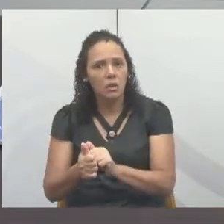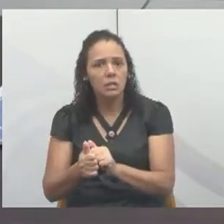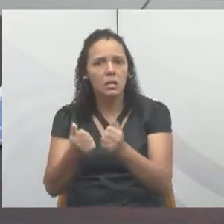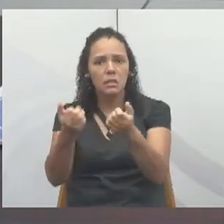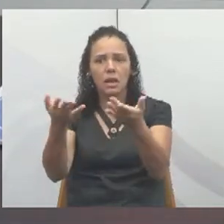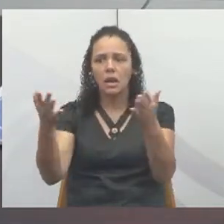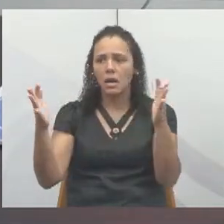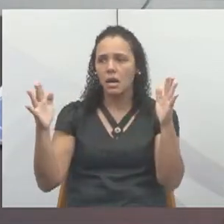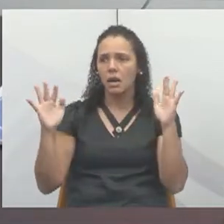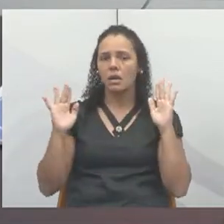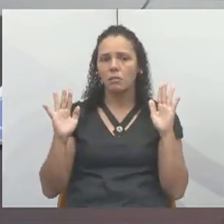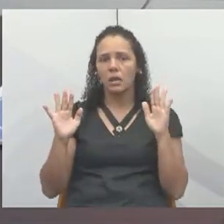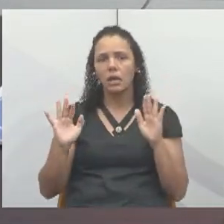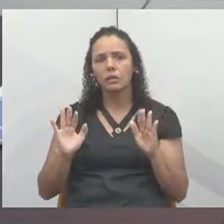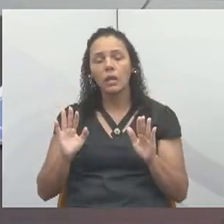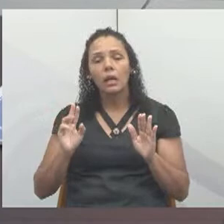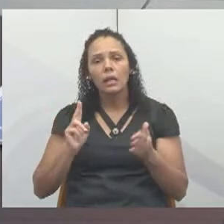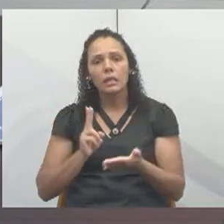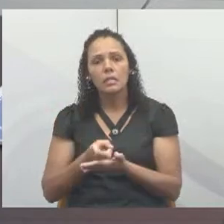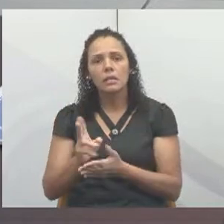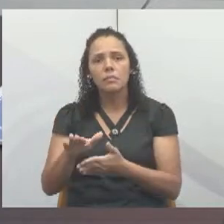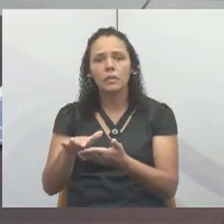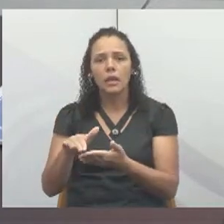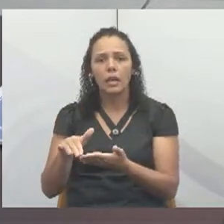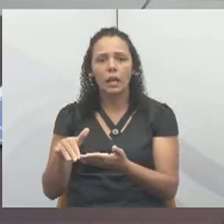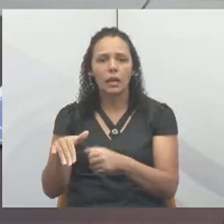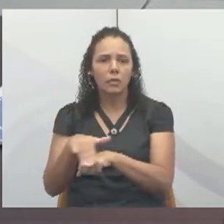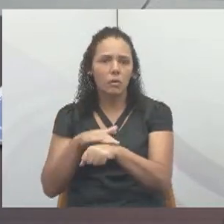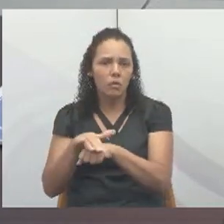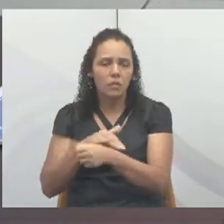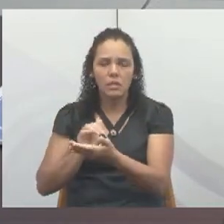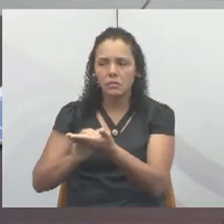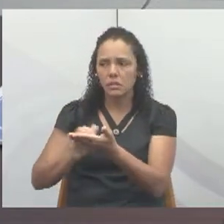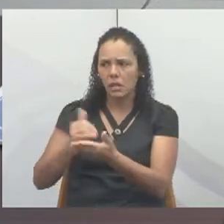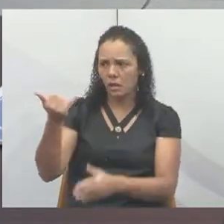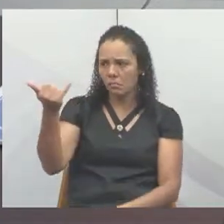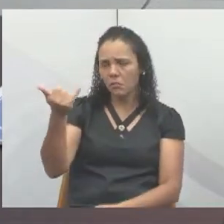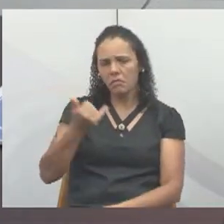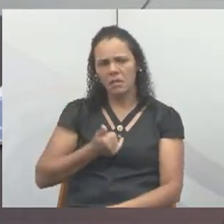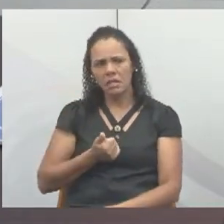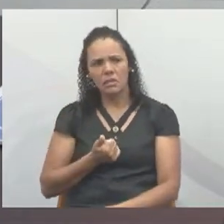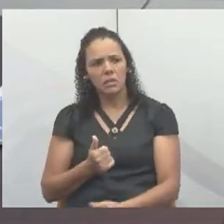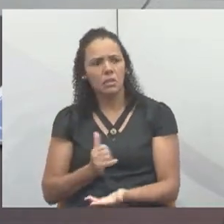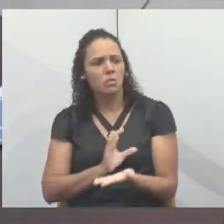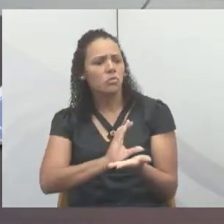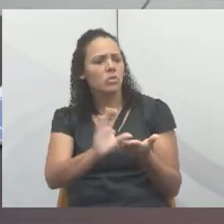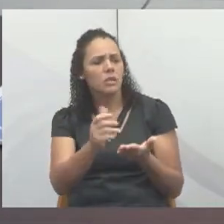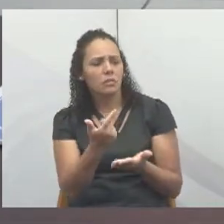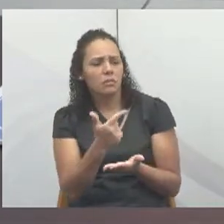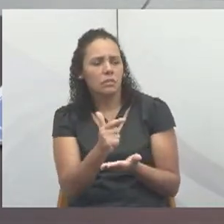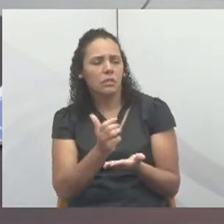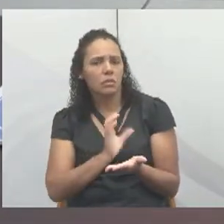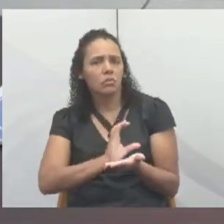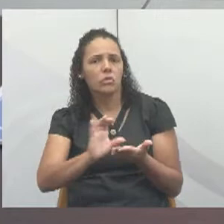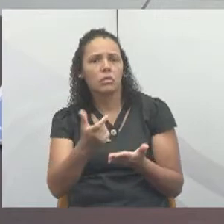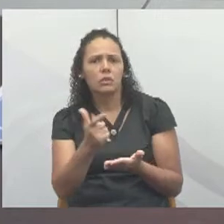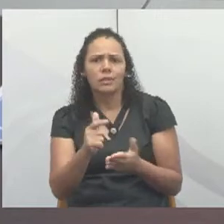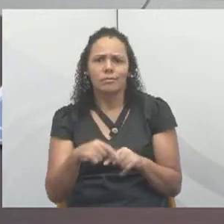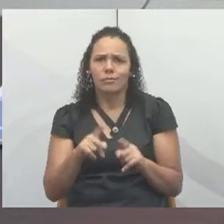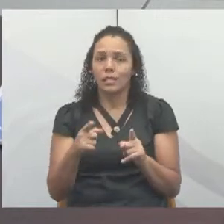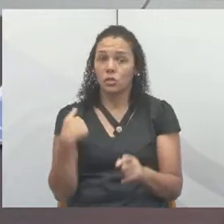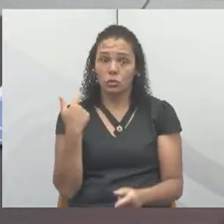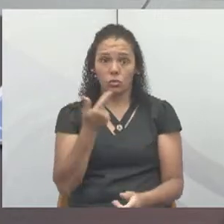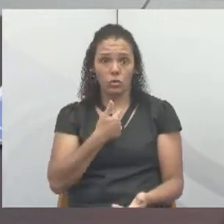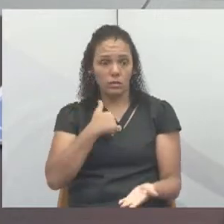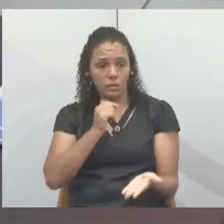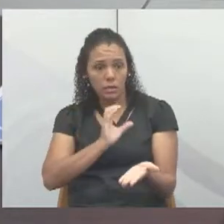alambrado. E toda vez que vai falar com o secretário, sempre põe obstáculo dizendo que não tem recurso, não tem recurso. Mas se o recurso saiu daqui, 1,5 milhão